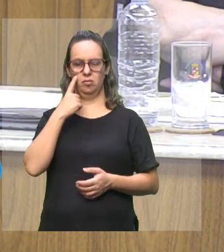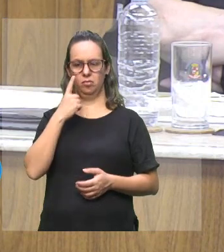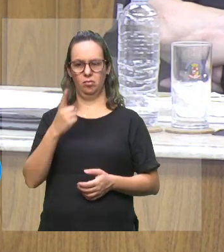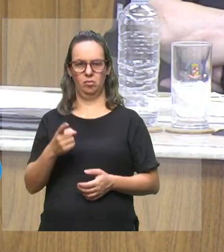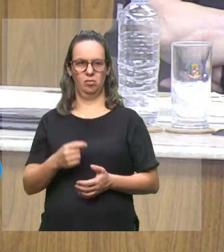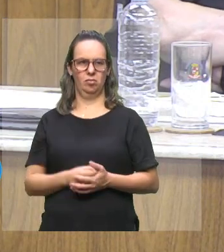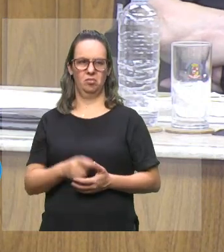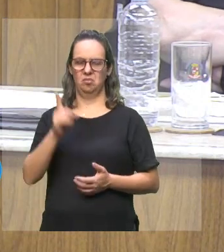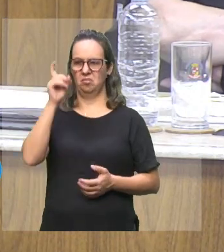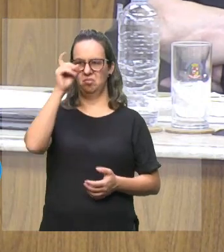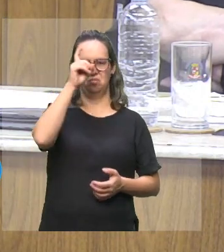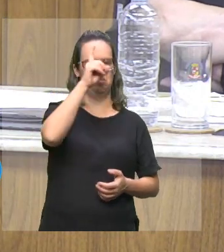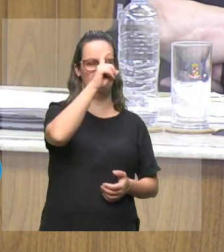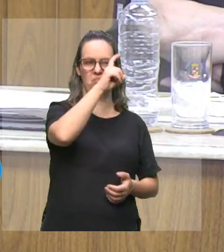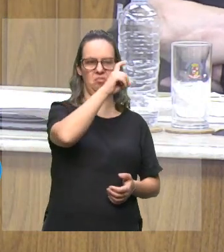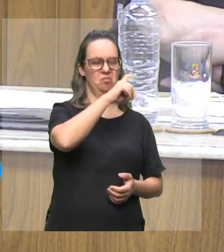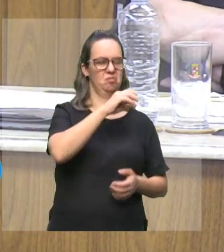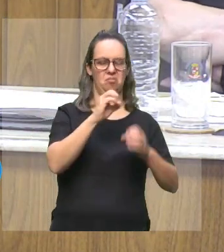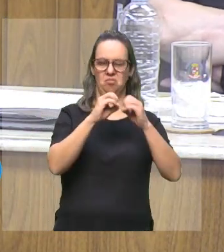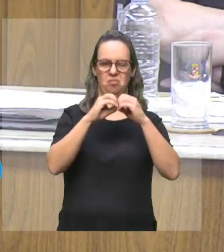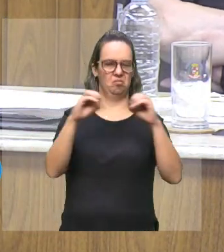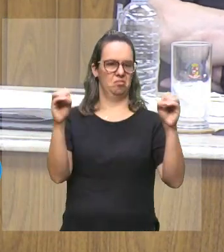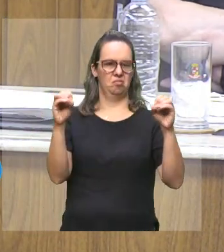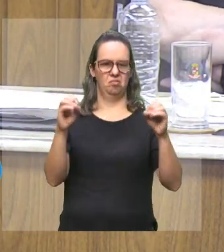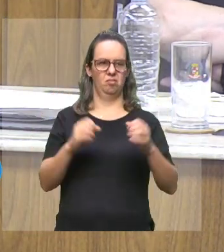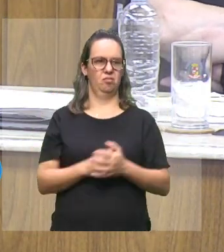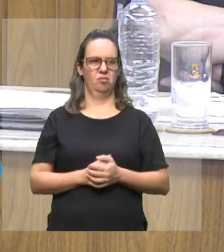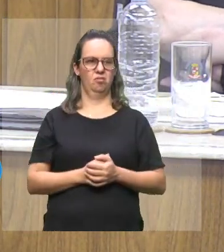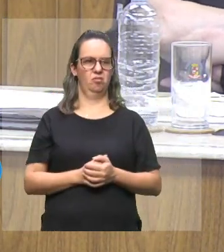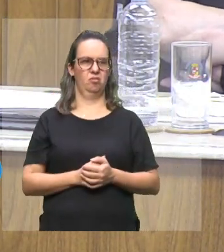dificuldade nenhuma em